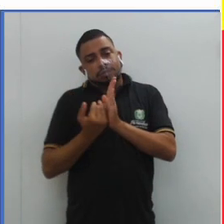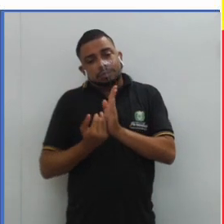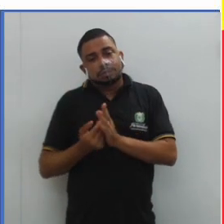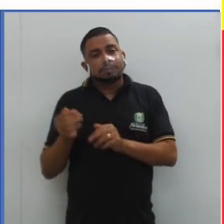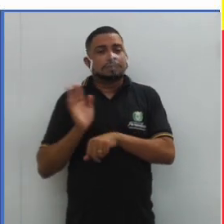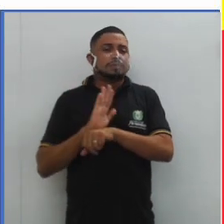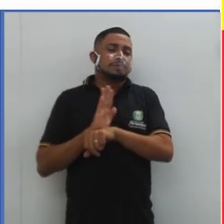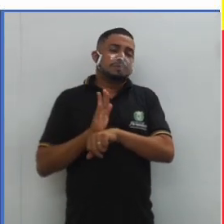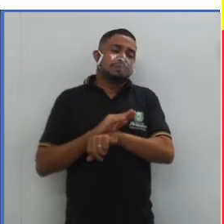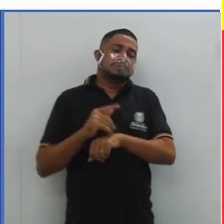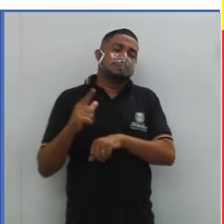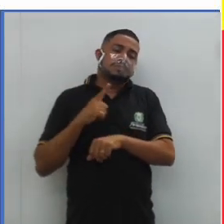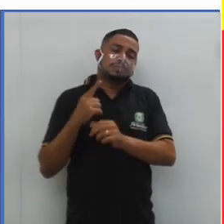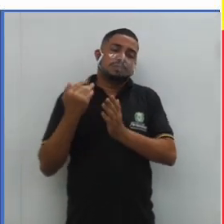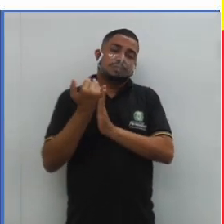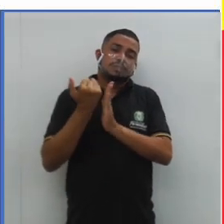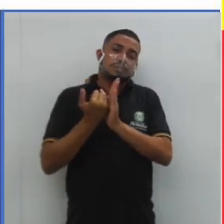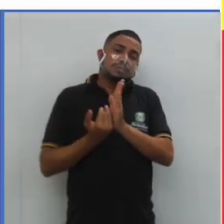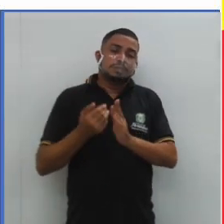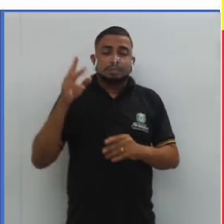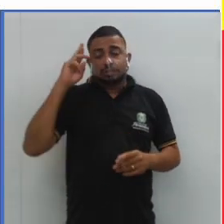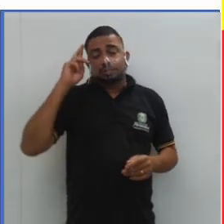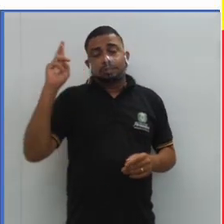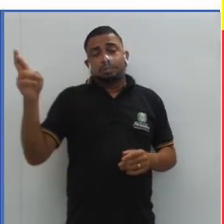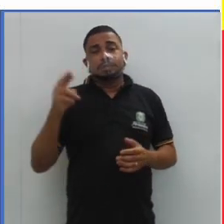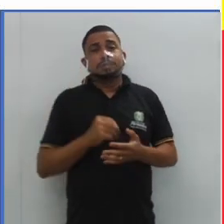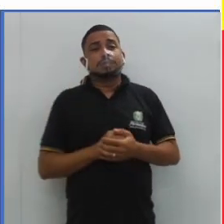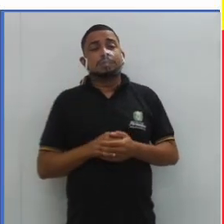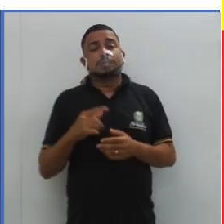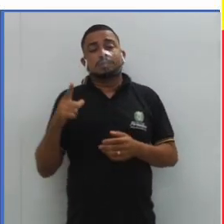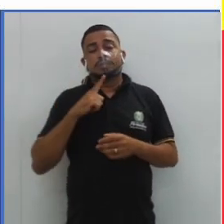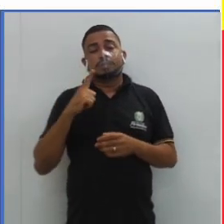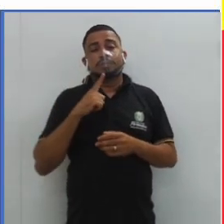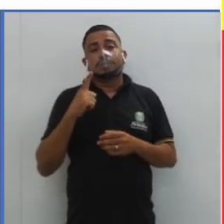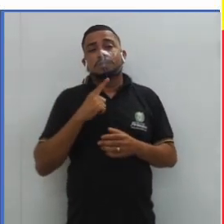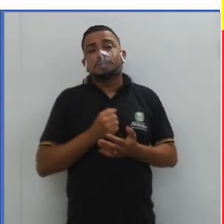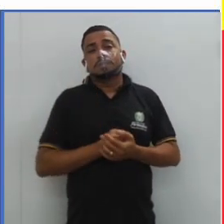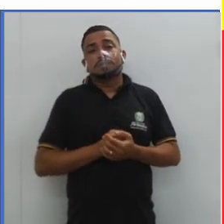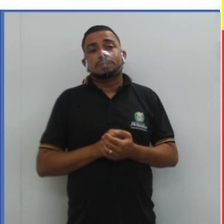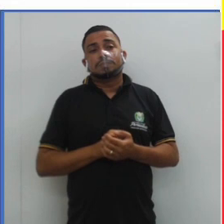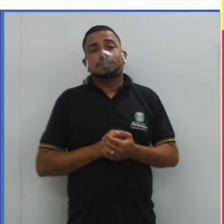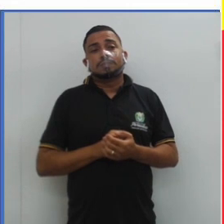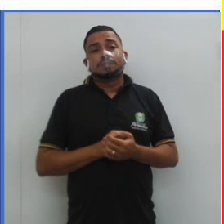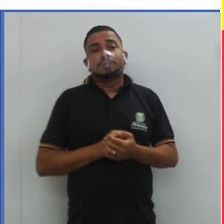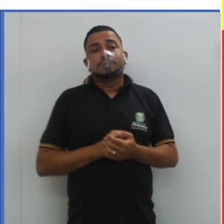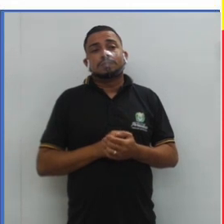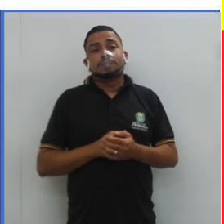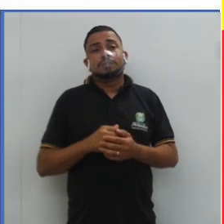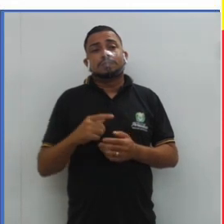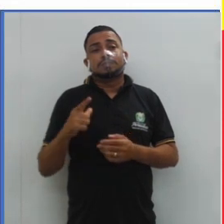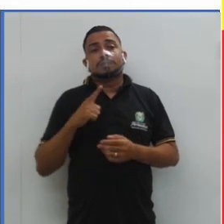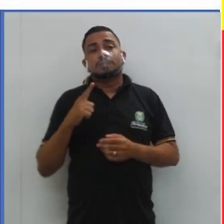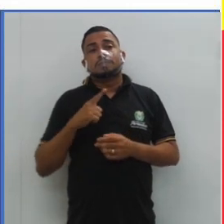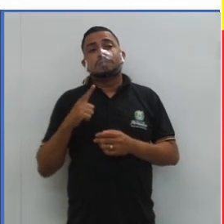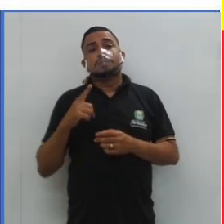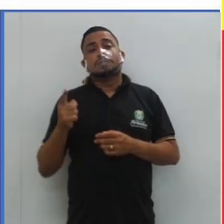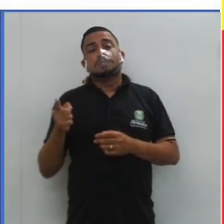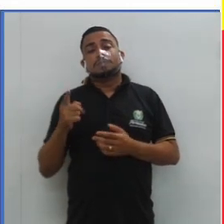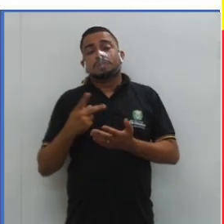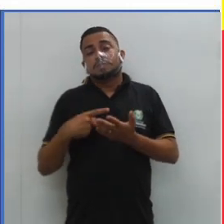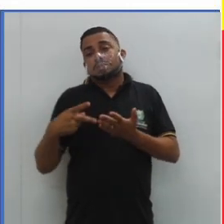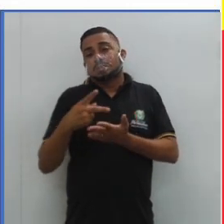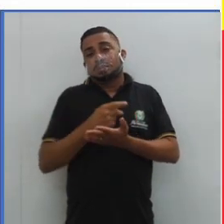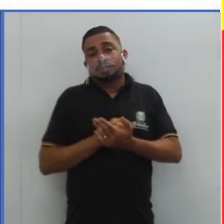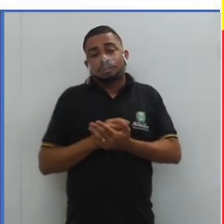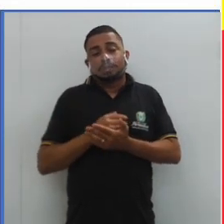filme. Existe o roteiro, né? Então o diretor ele acaba tendo, né, como apoio também o storyboard, que